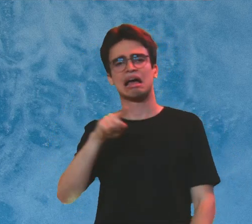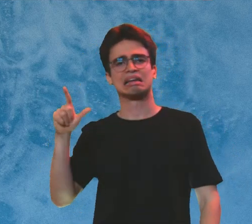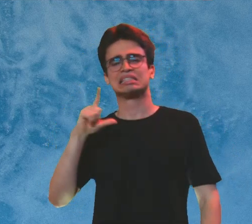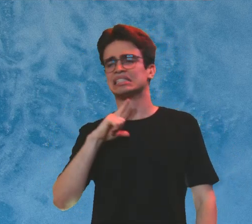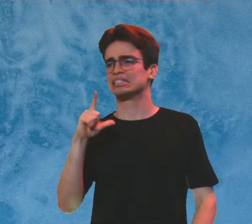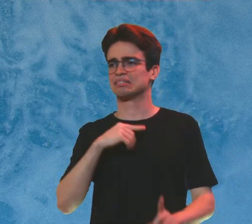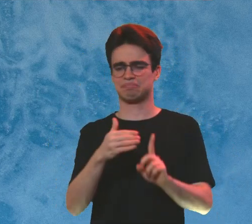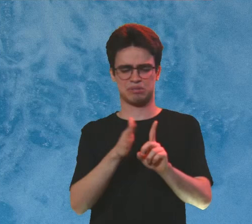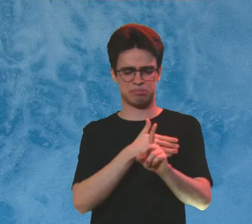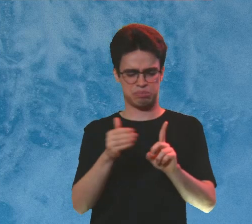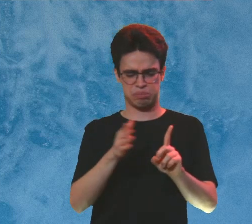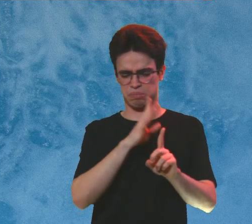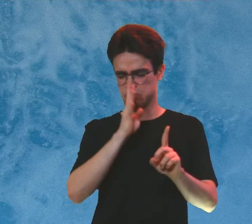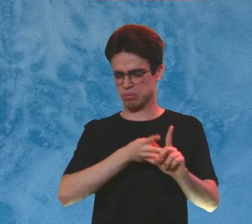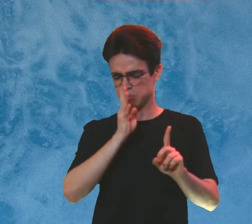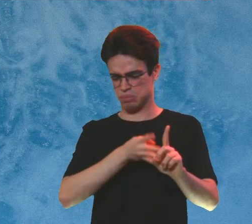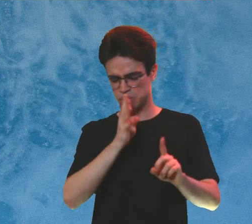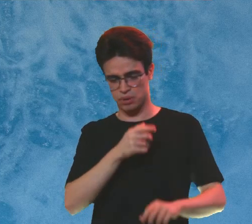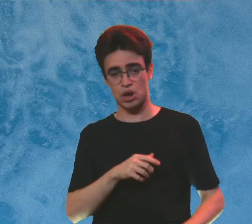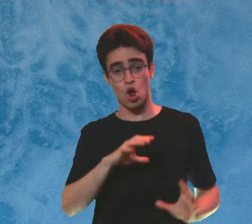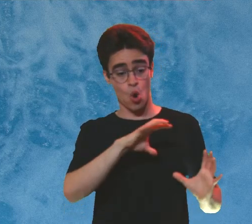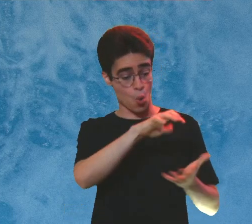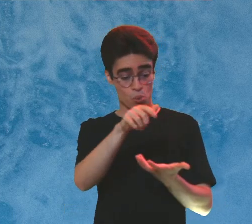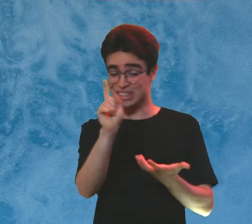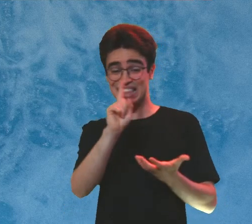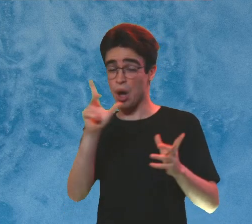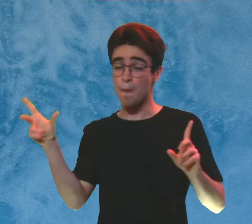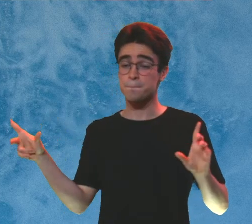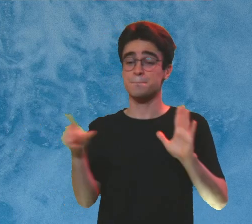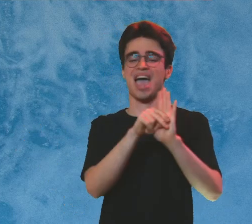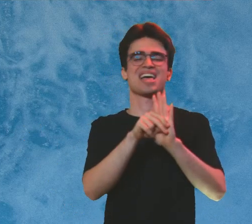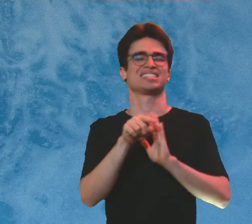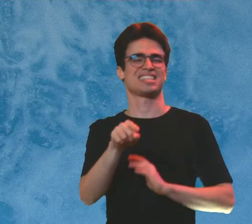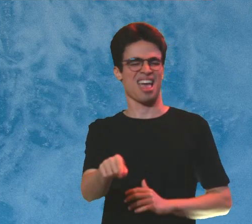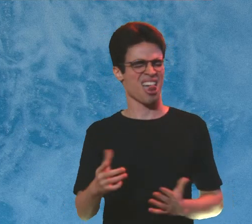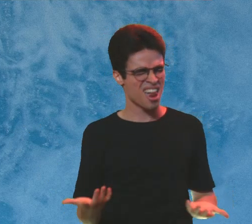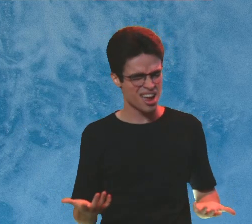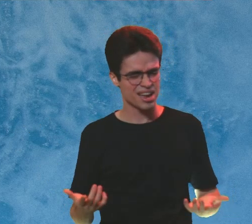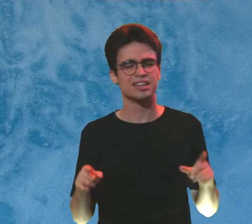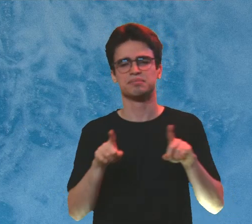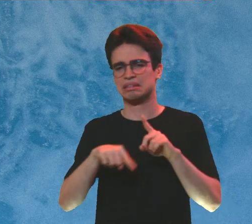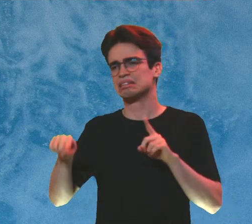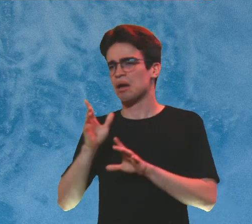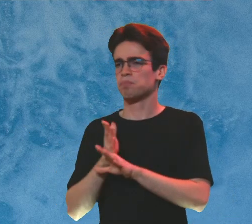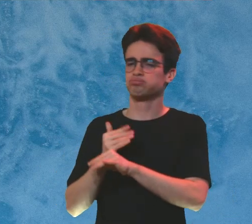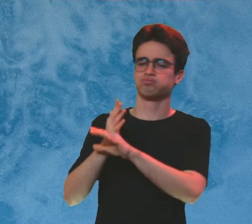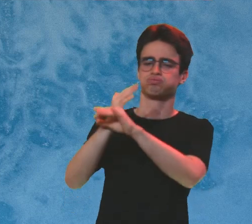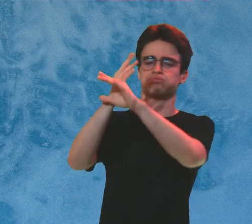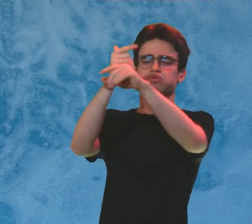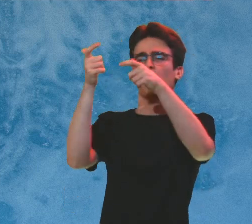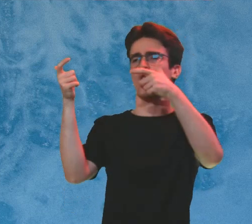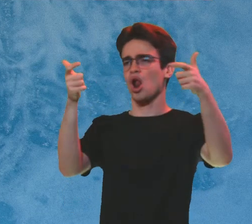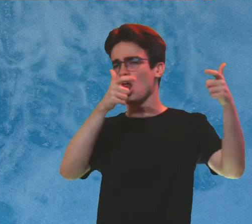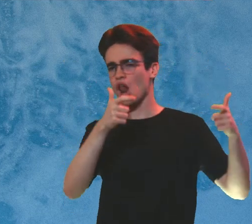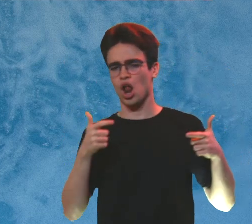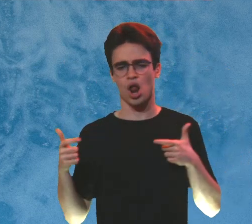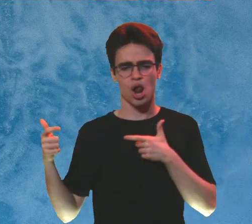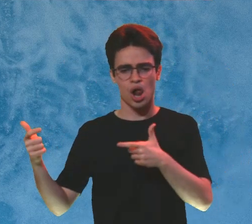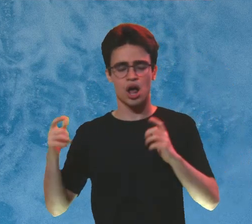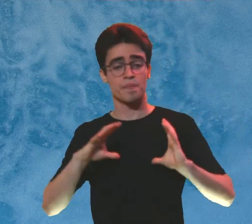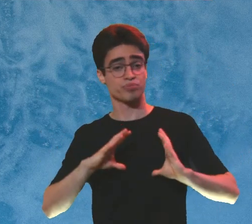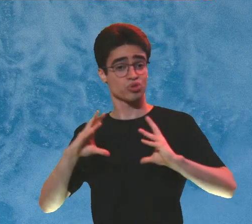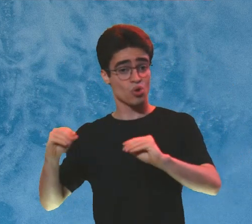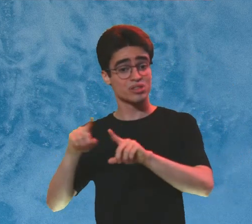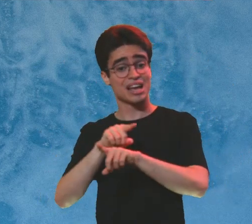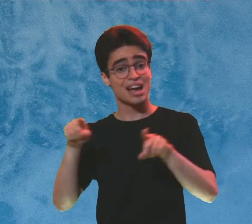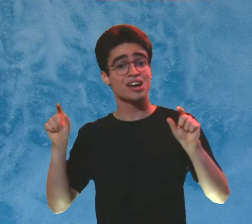afligidos e maltratados. O mundo não era digno deles. Vagaram pelos desertos e montes, pelas cavernas e grutas. Todos